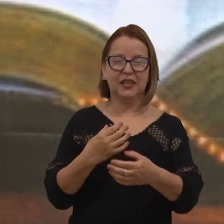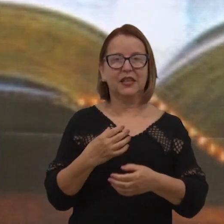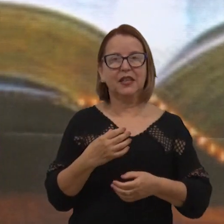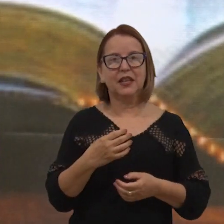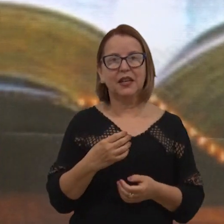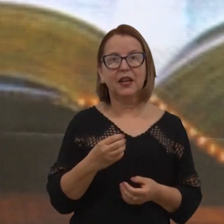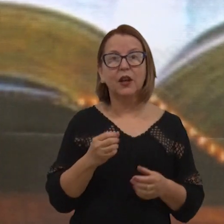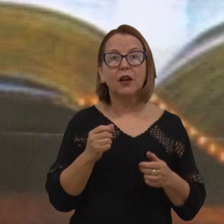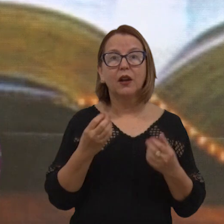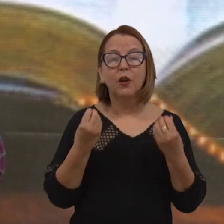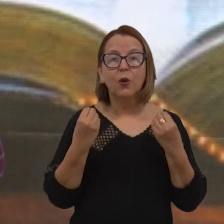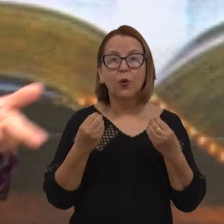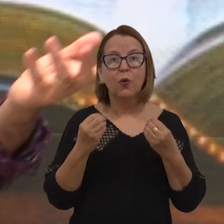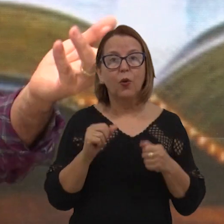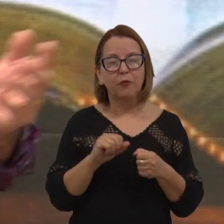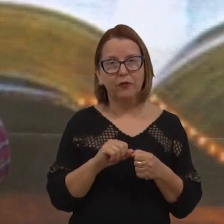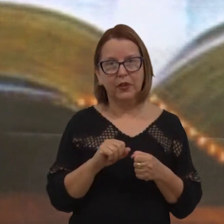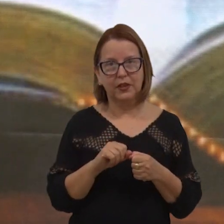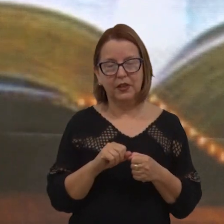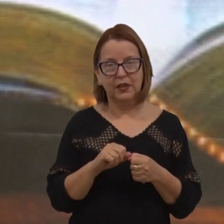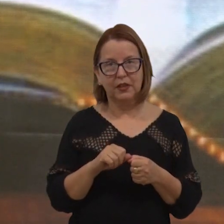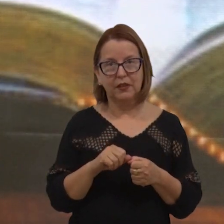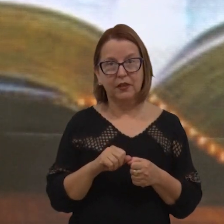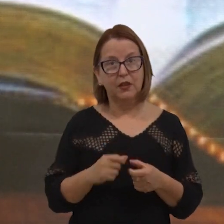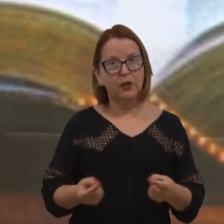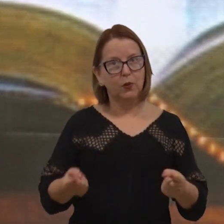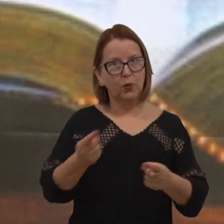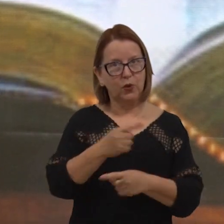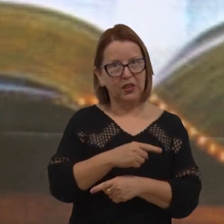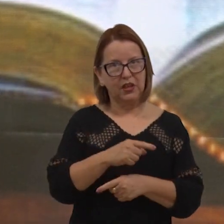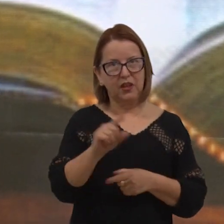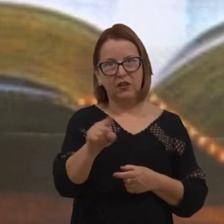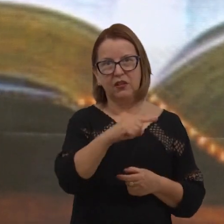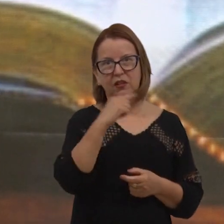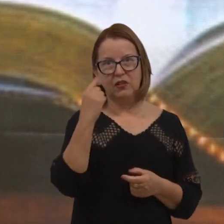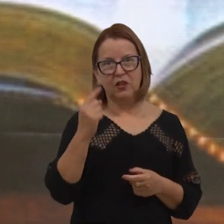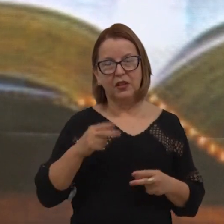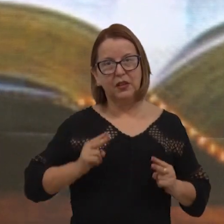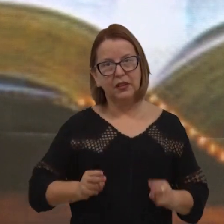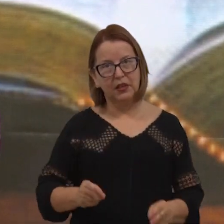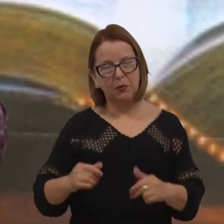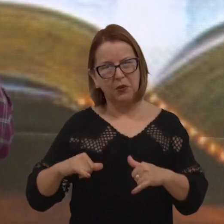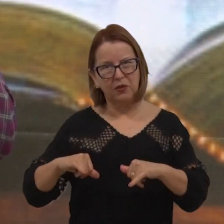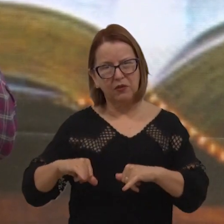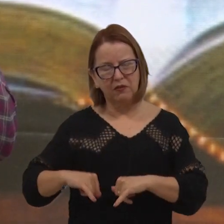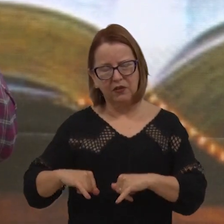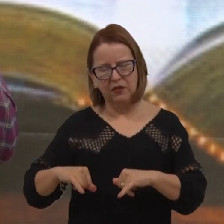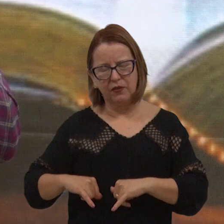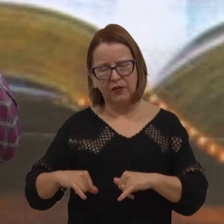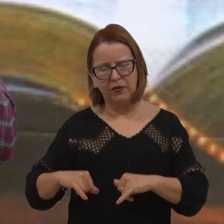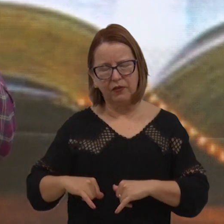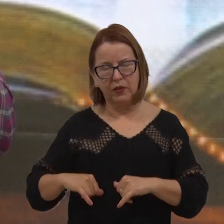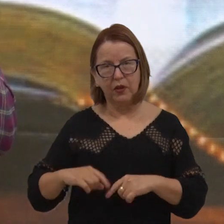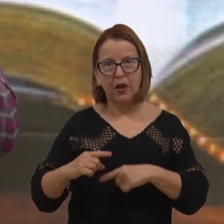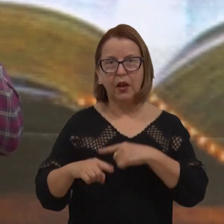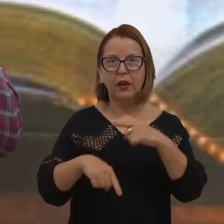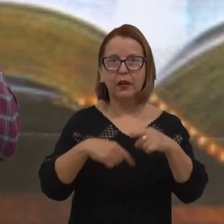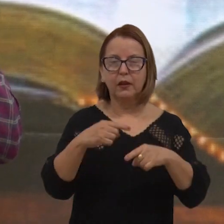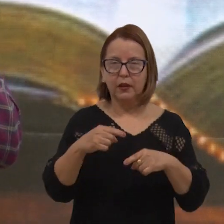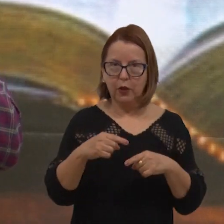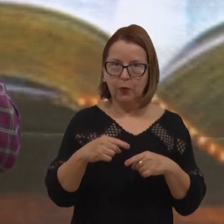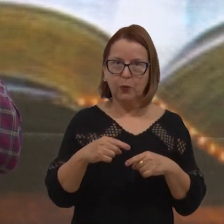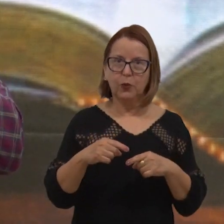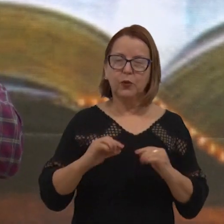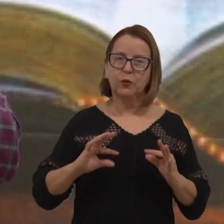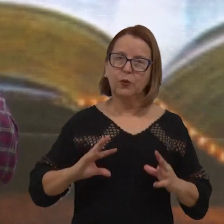isso nas nossas vidas. Senão a gente vai ficar aí, meu irmão Ildo, sofrendo, angustiado e vai somatizando